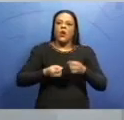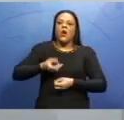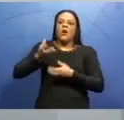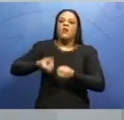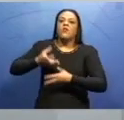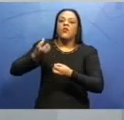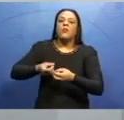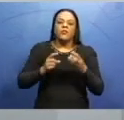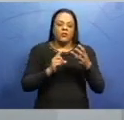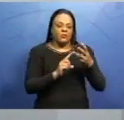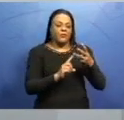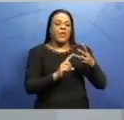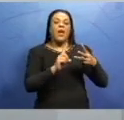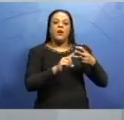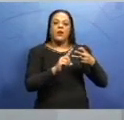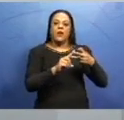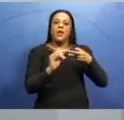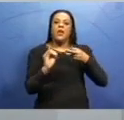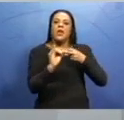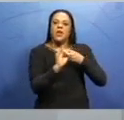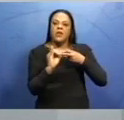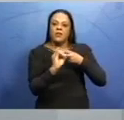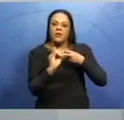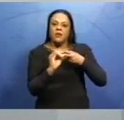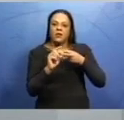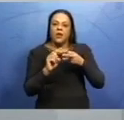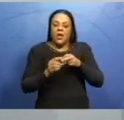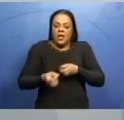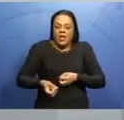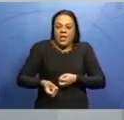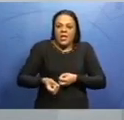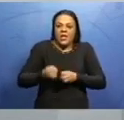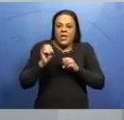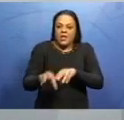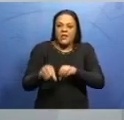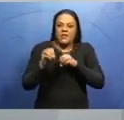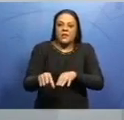Instrucional, ele dá orientações de como se deve fazer o prato.